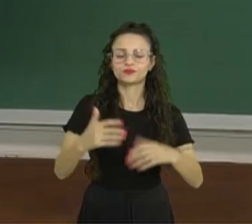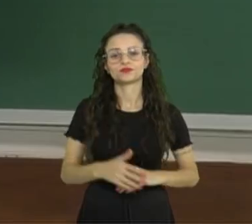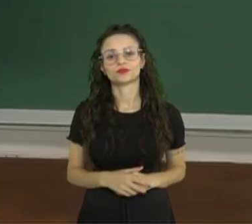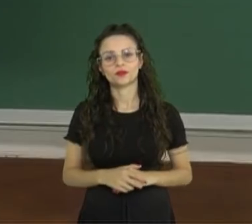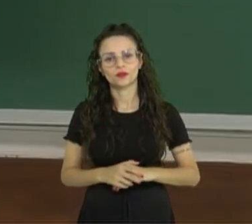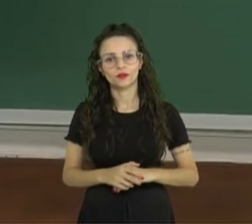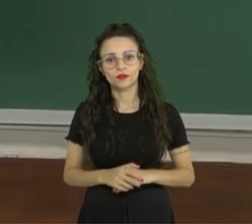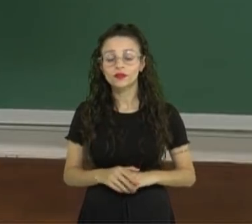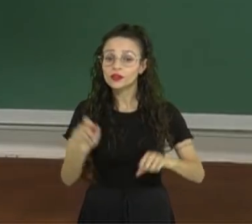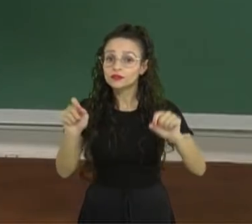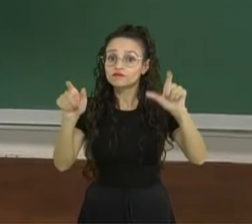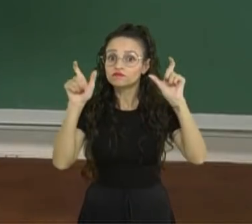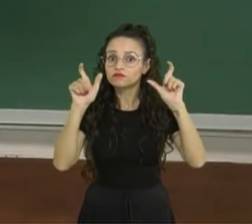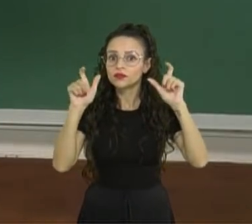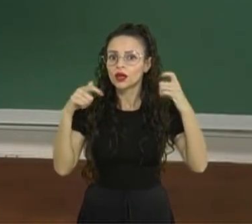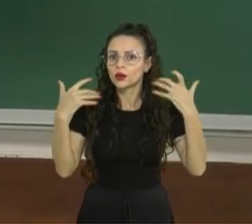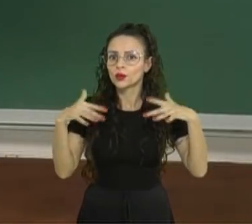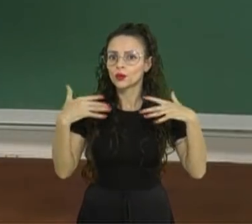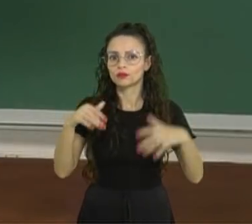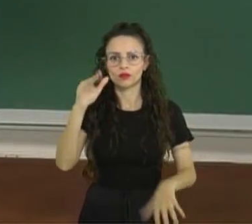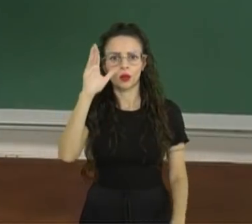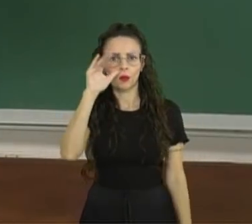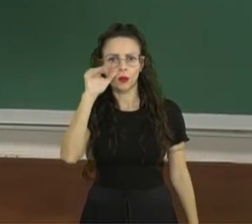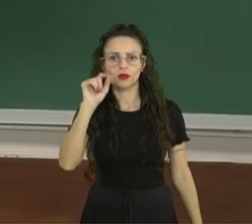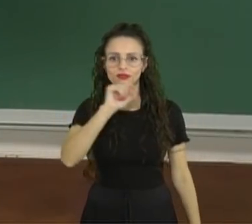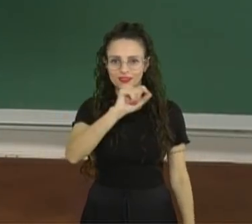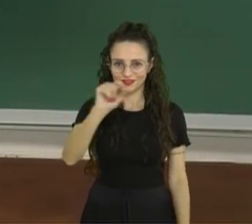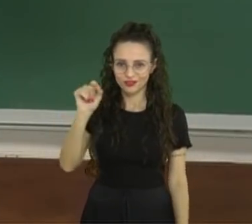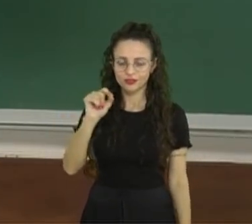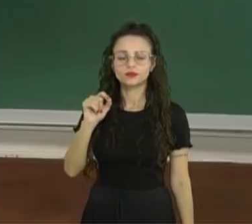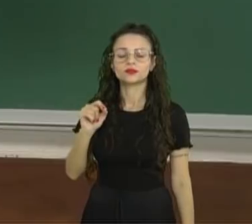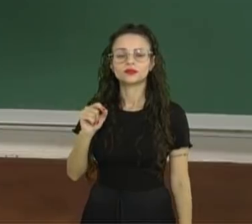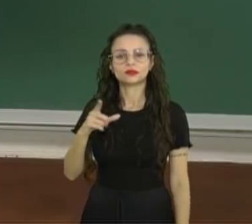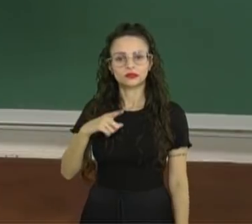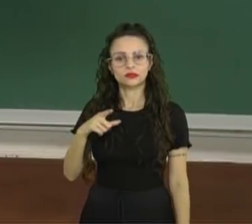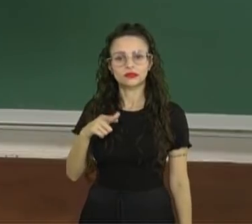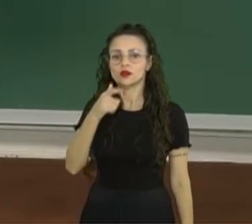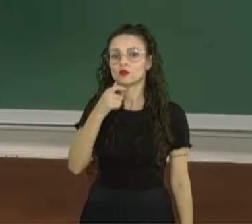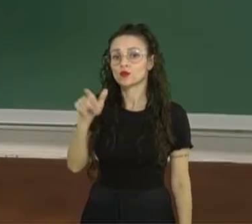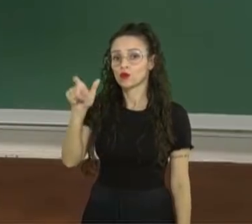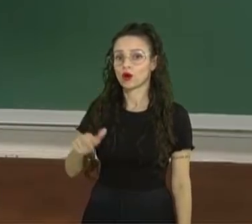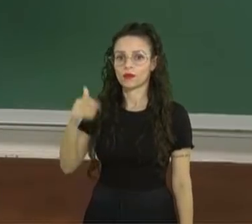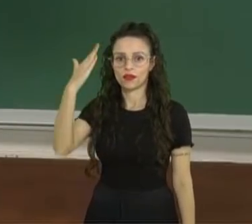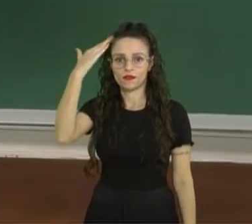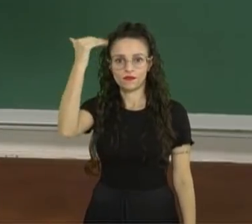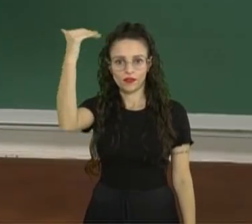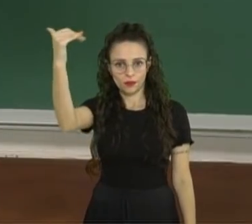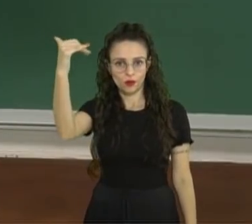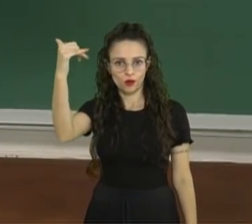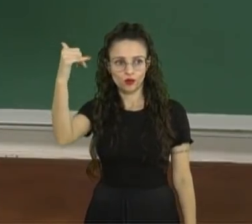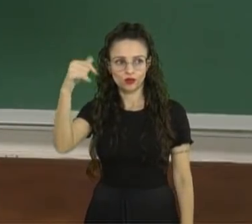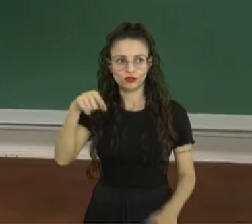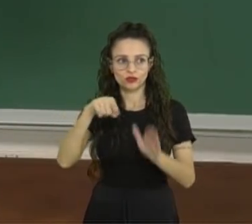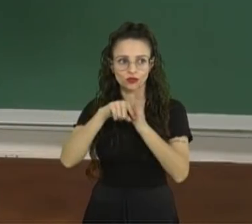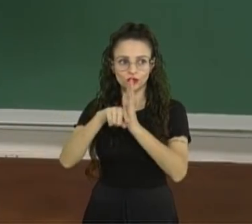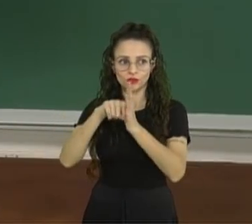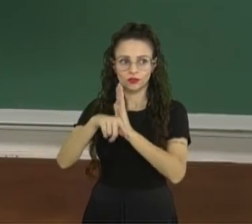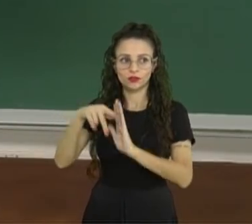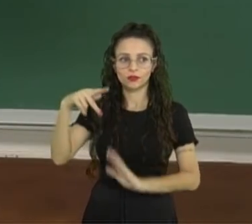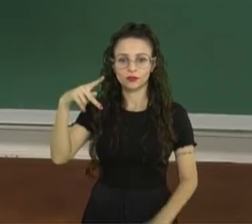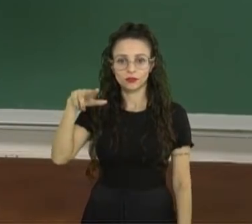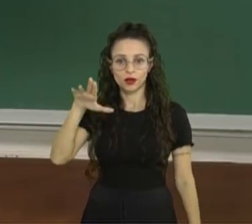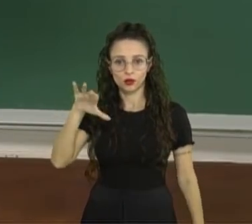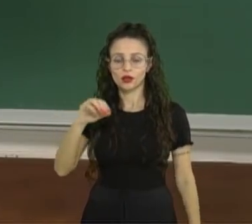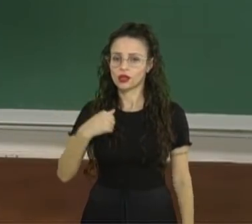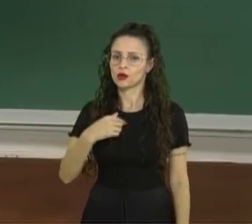que me chama a atenção? Curiosidades, né? E tem um historiador bem famoso chamado Paulo Funari, Paulo Funari, que eu